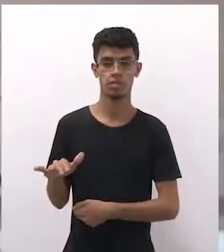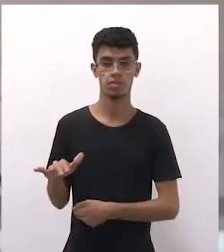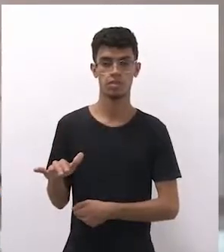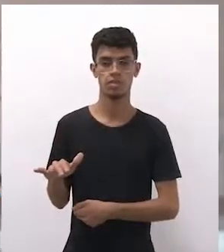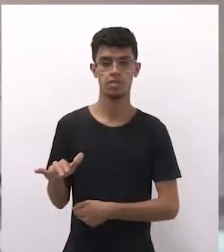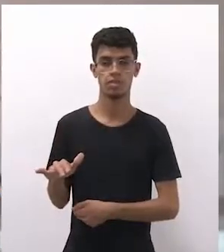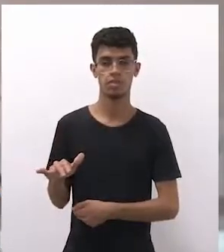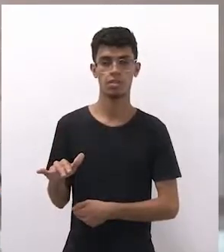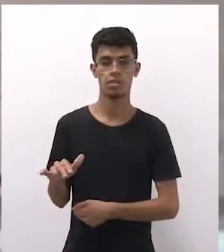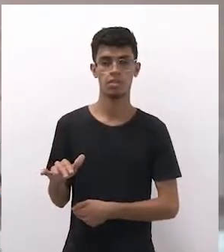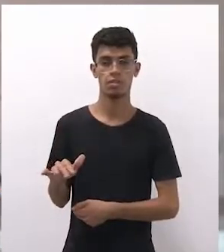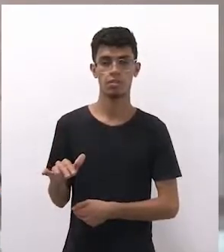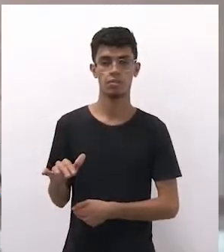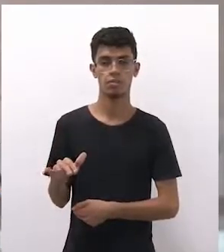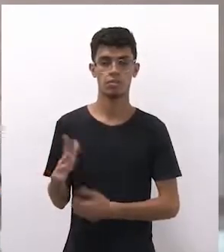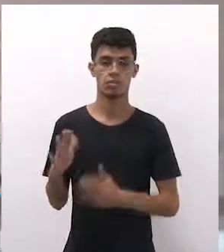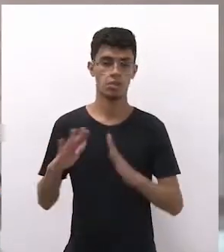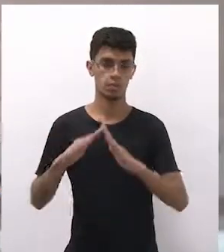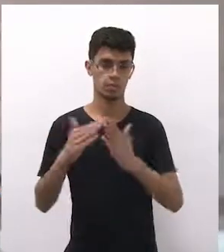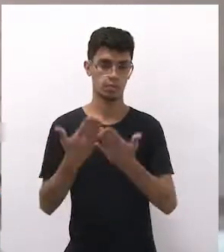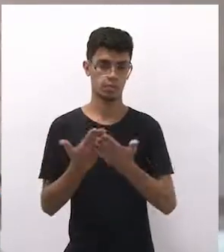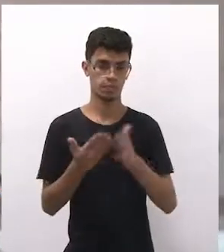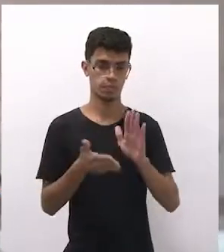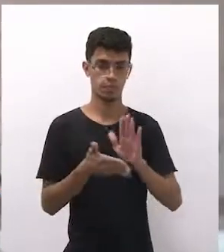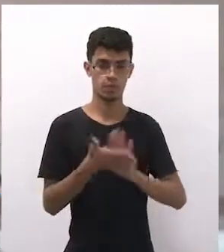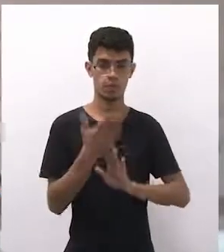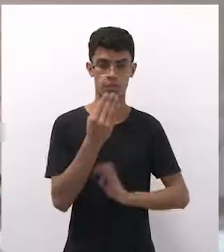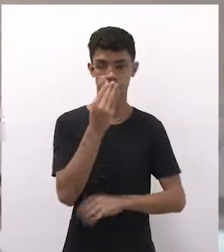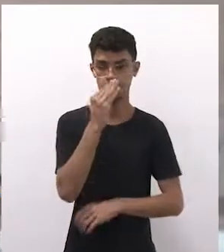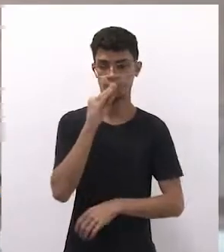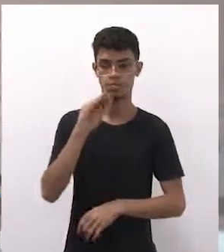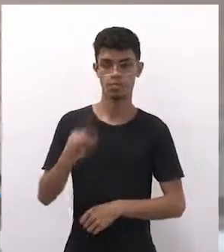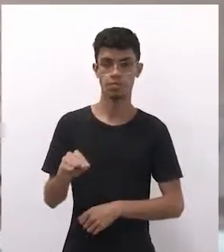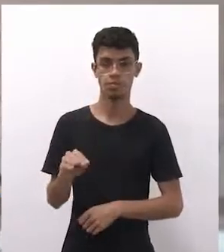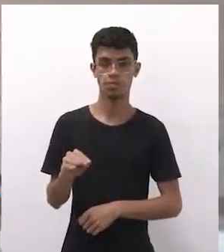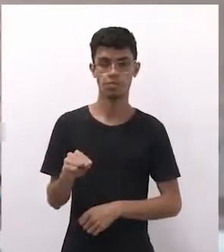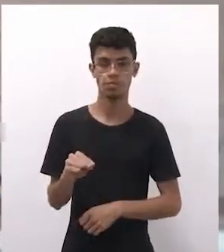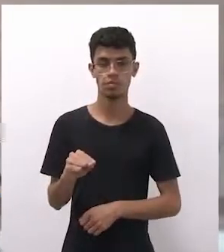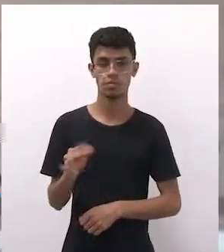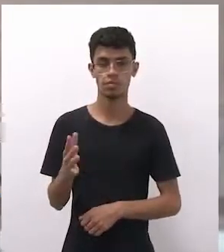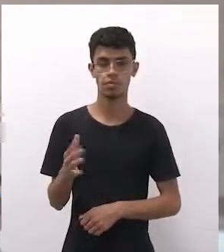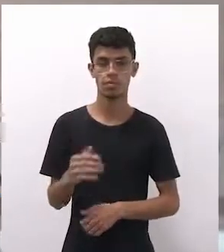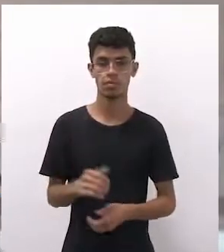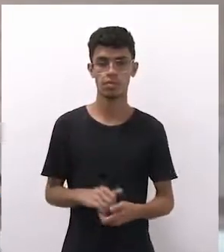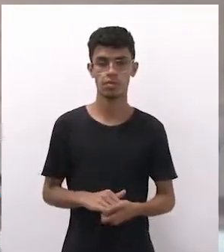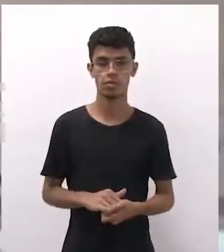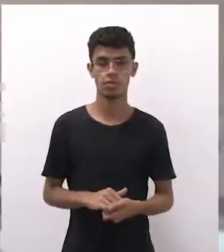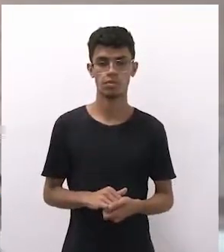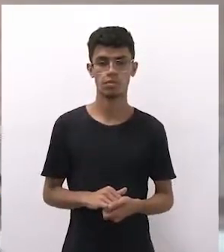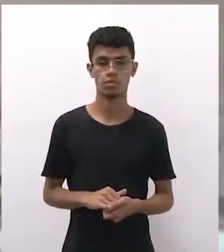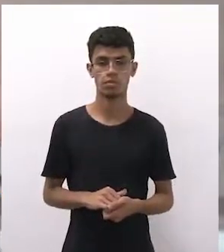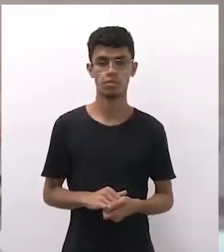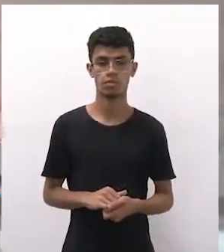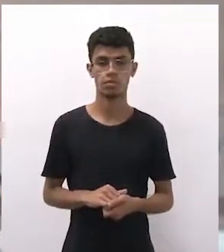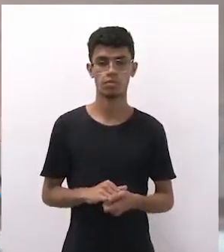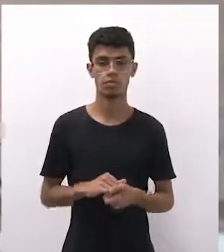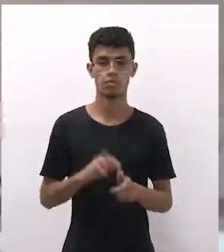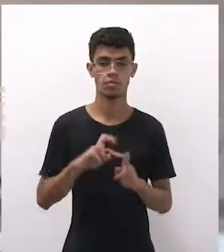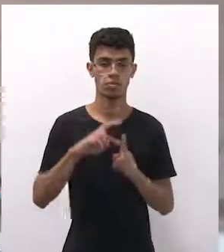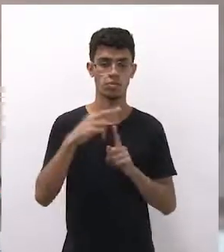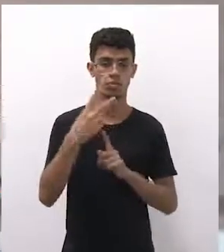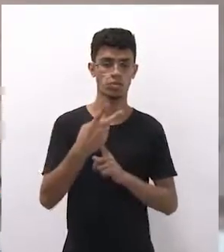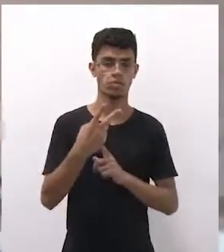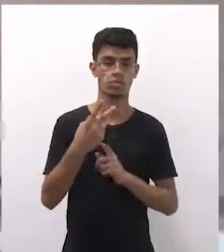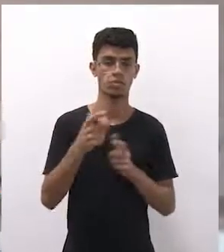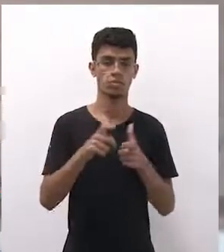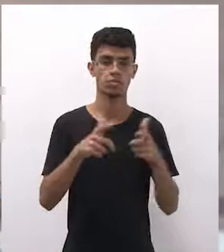índices maiores de evasão escolar. Acho que eu trouxe o dado que metade, que é o dobro dos adolescentes